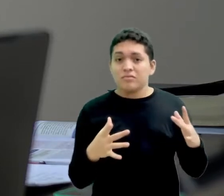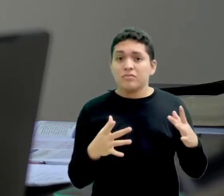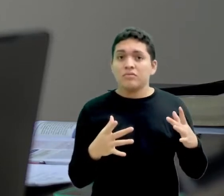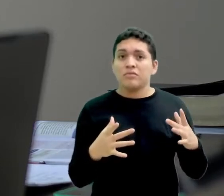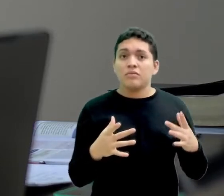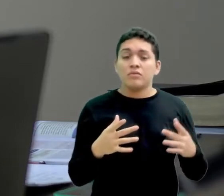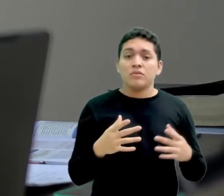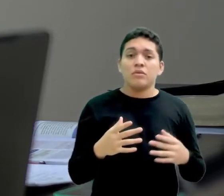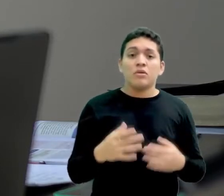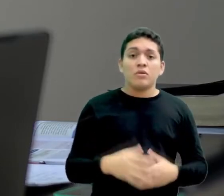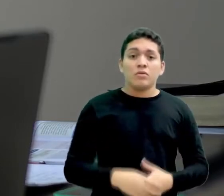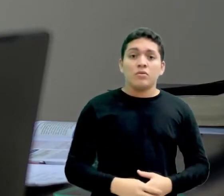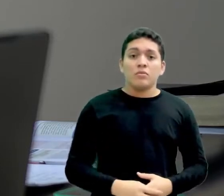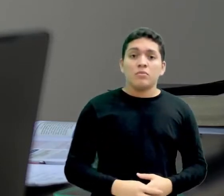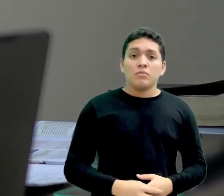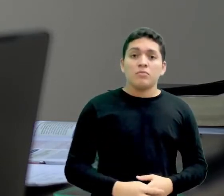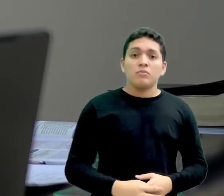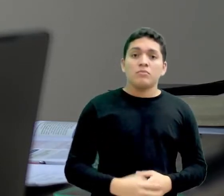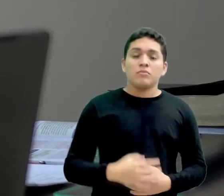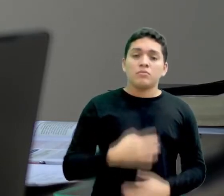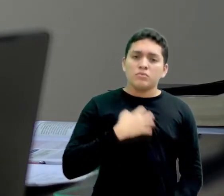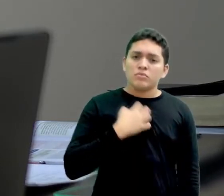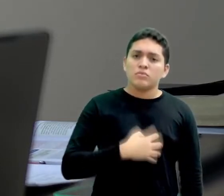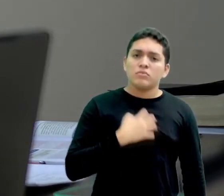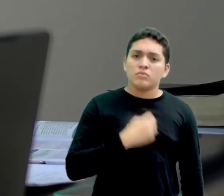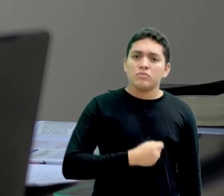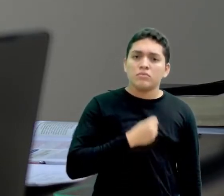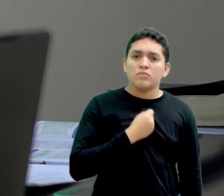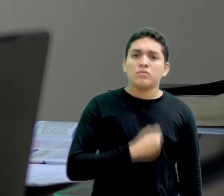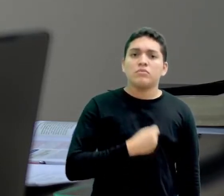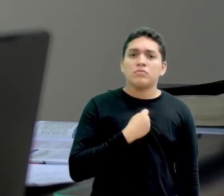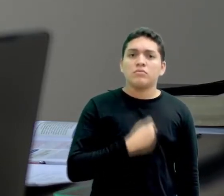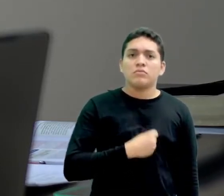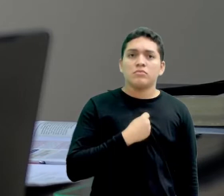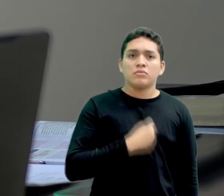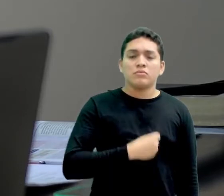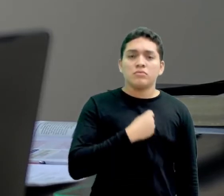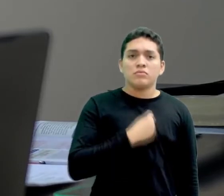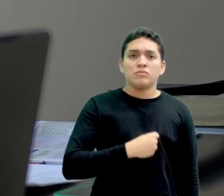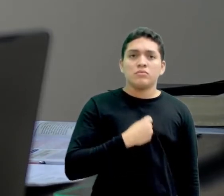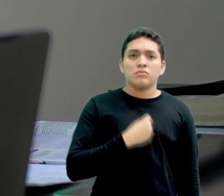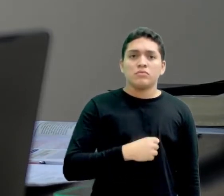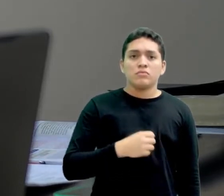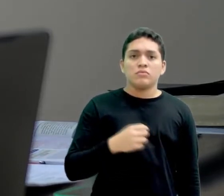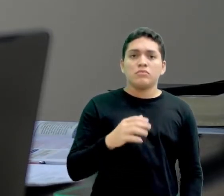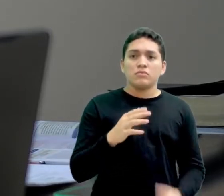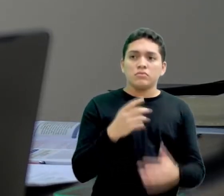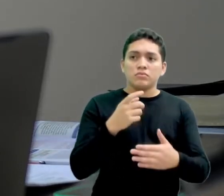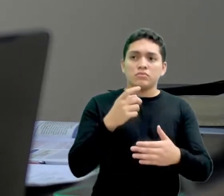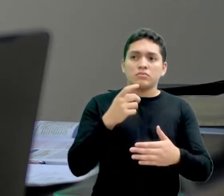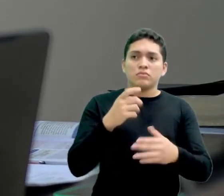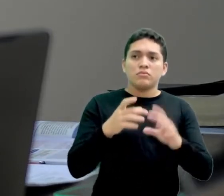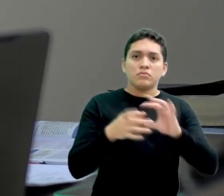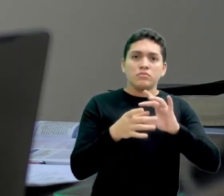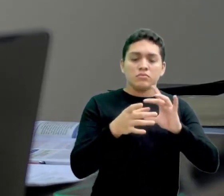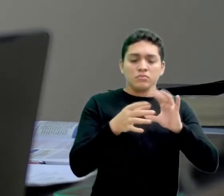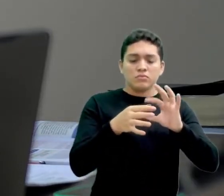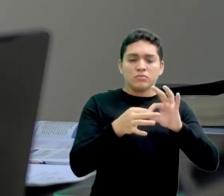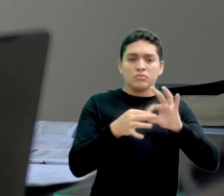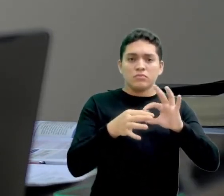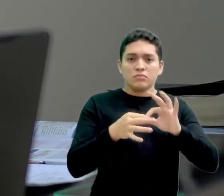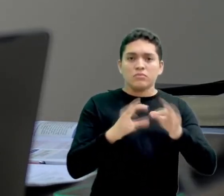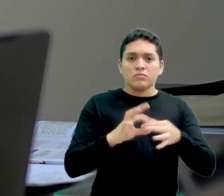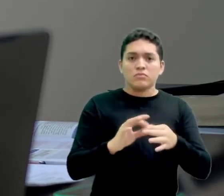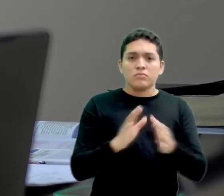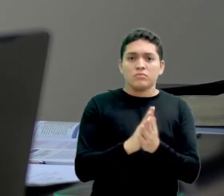pelo sentimento da ira, do ódio, da cólera. E André, dentro do contexto bíblico, que é tratado no próximo subtópico,